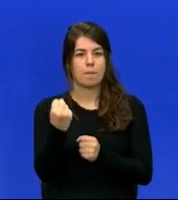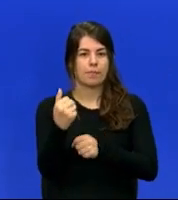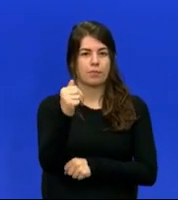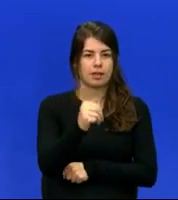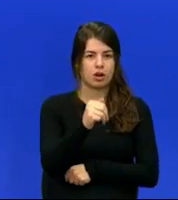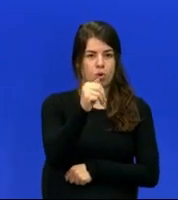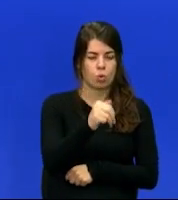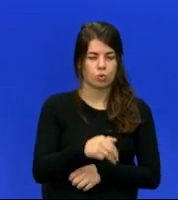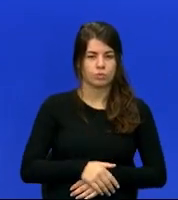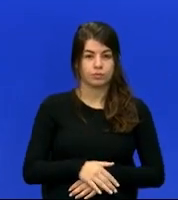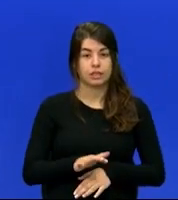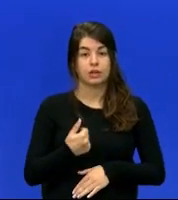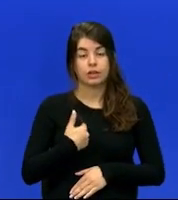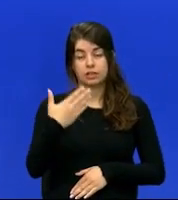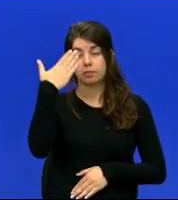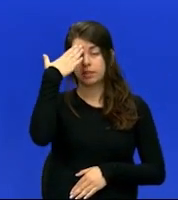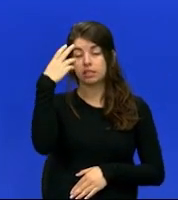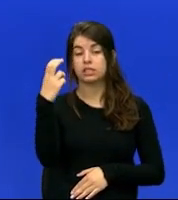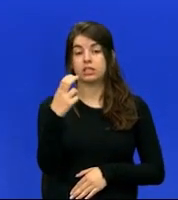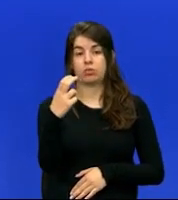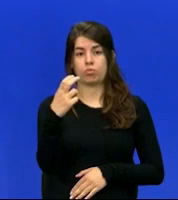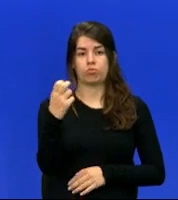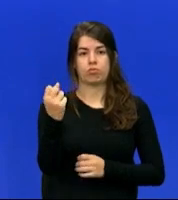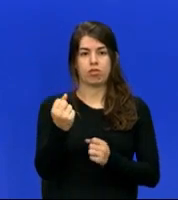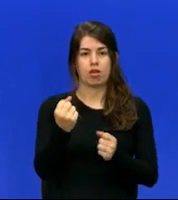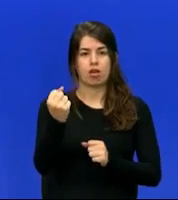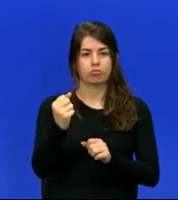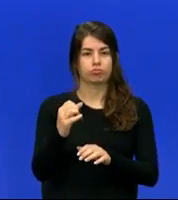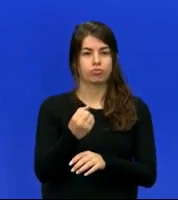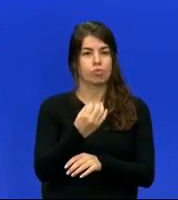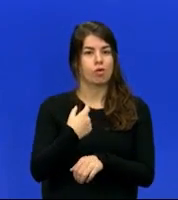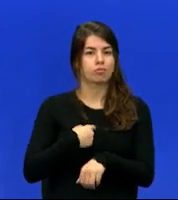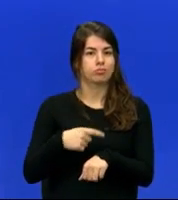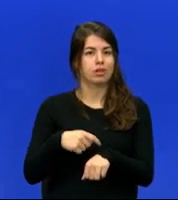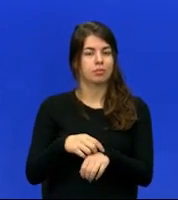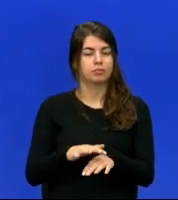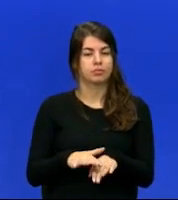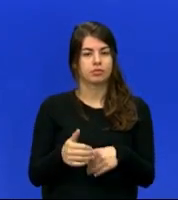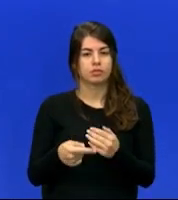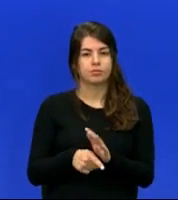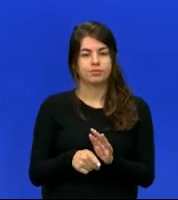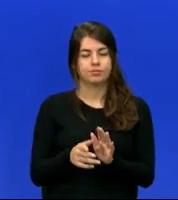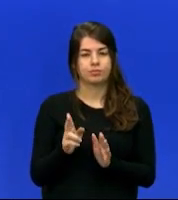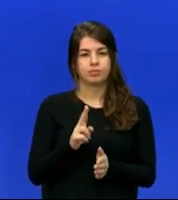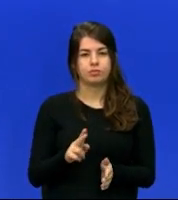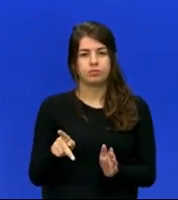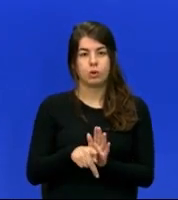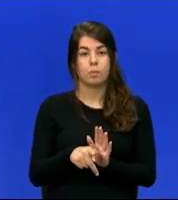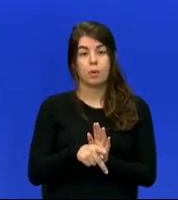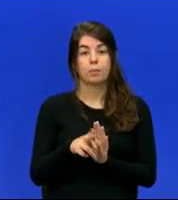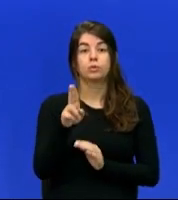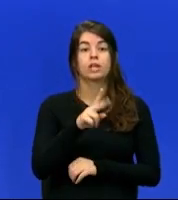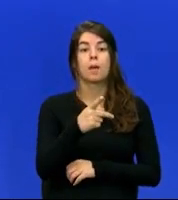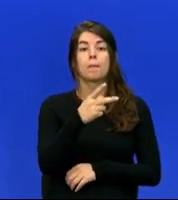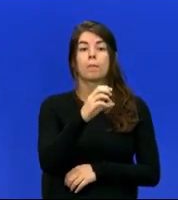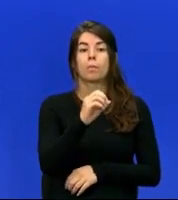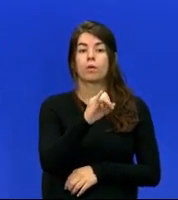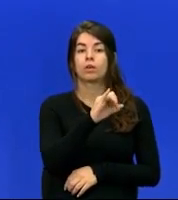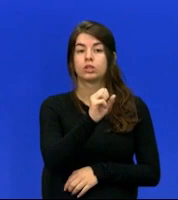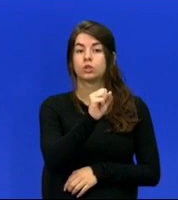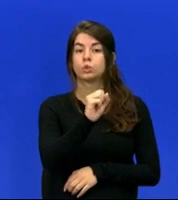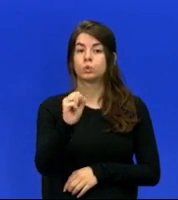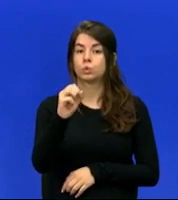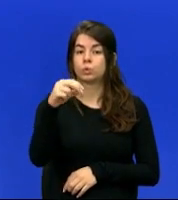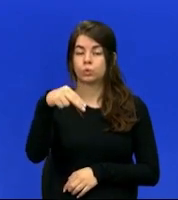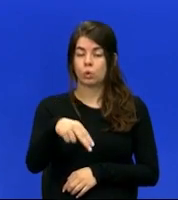quer saber a quantidade de 5. Então, nesse caso, vamos utilizar a binomial, ou melhor, a Poisson, não é?